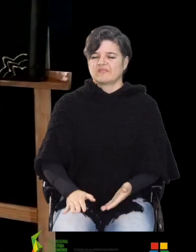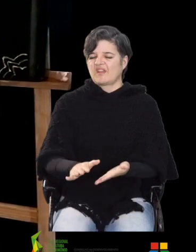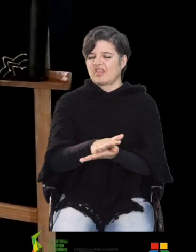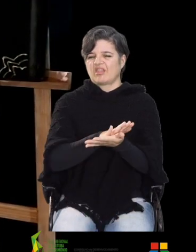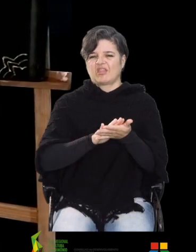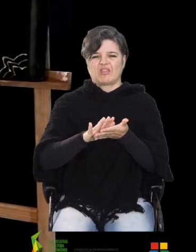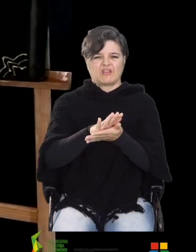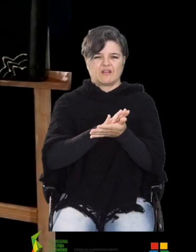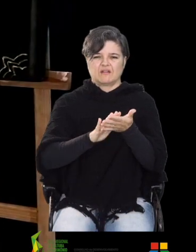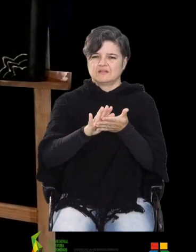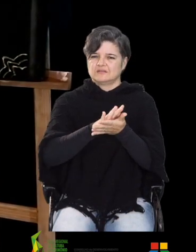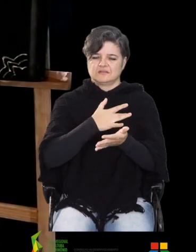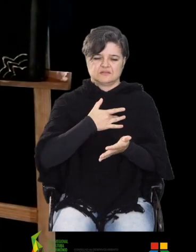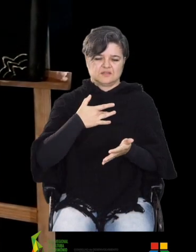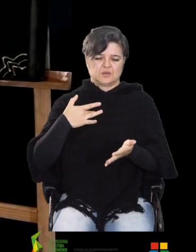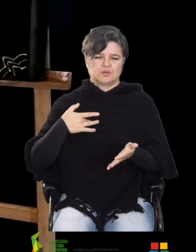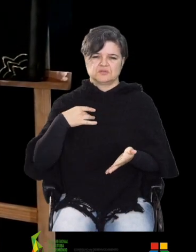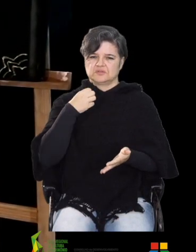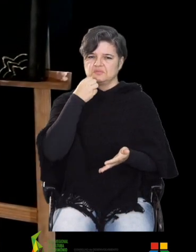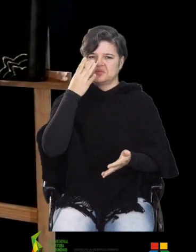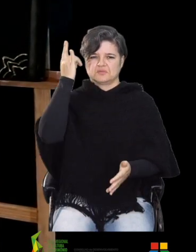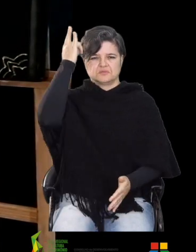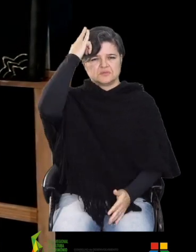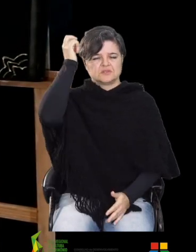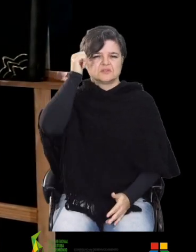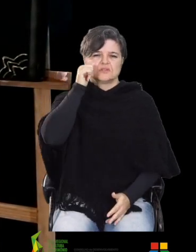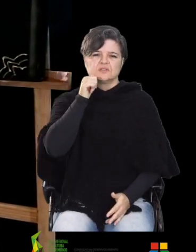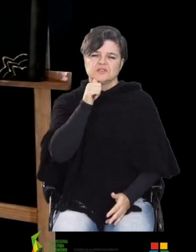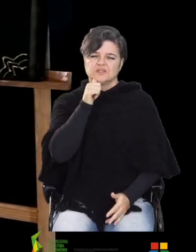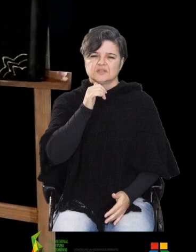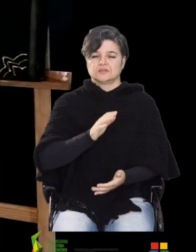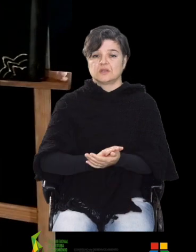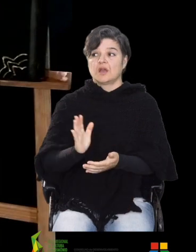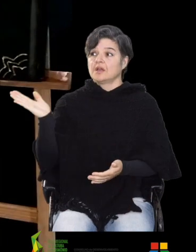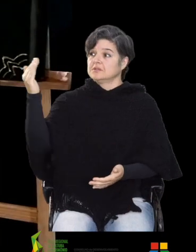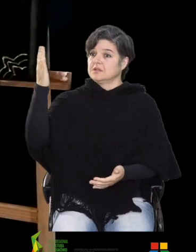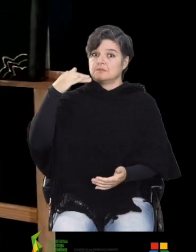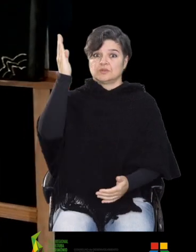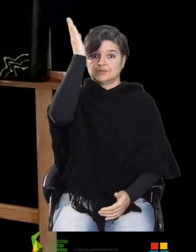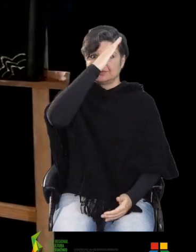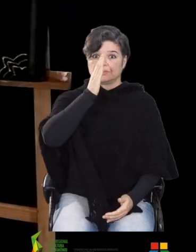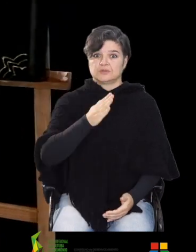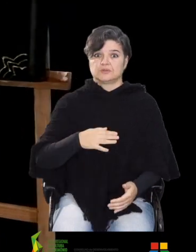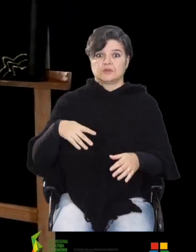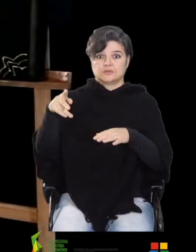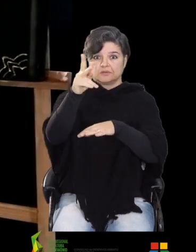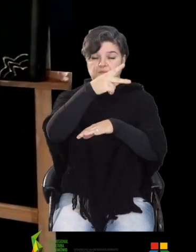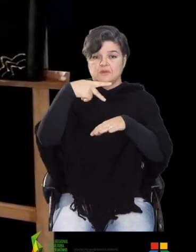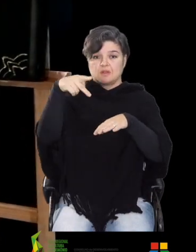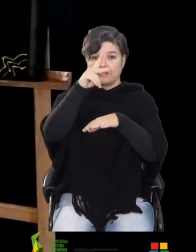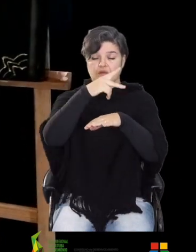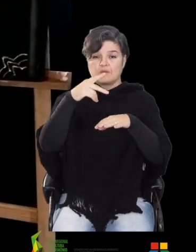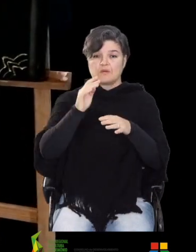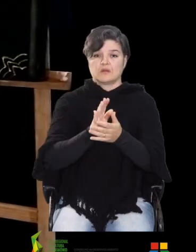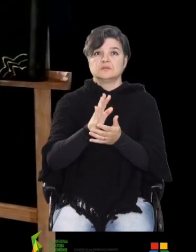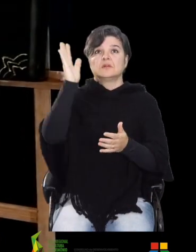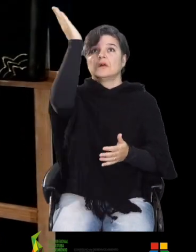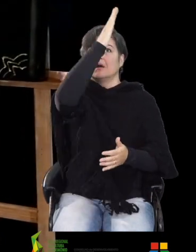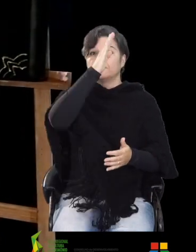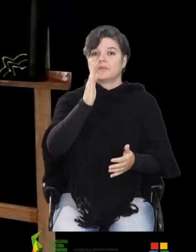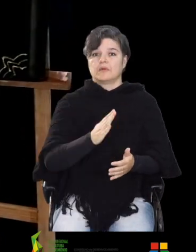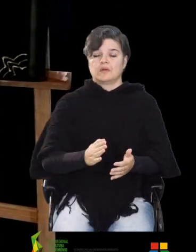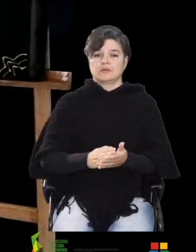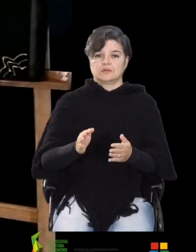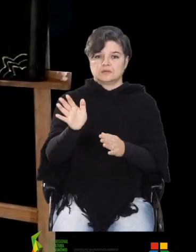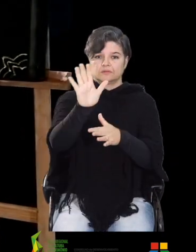na cor encontrar mandaram chamar os brasileiros paraguaios americanos mas